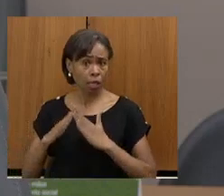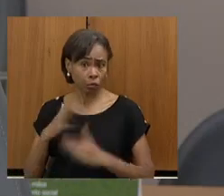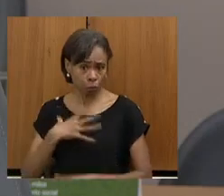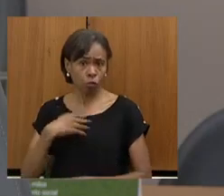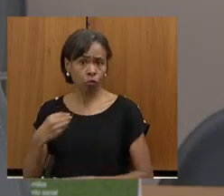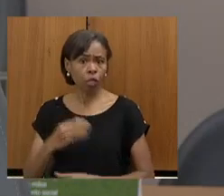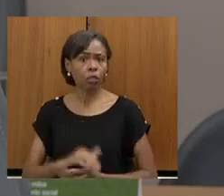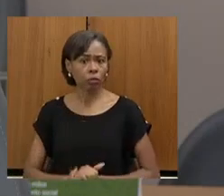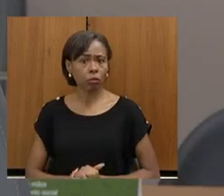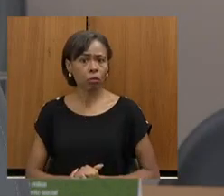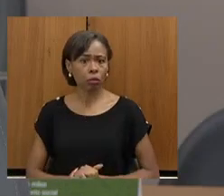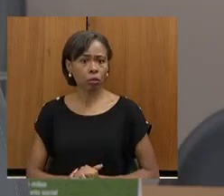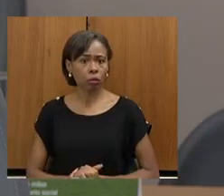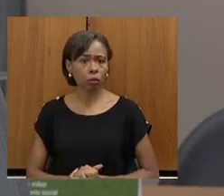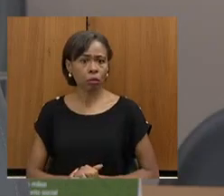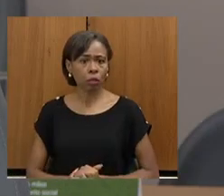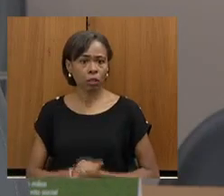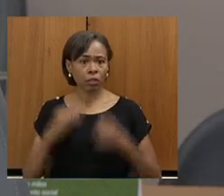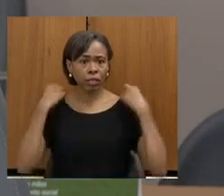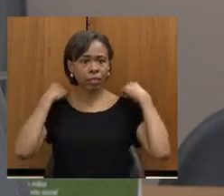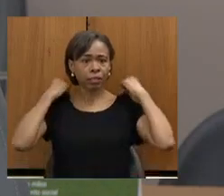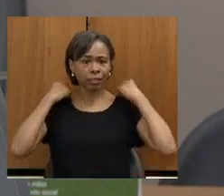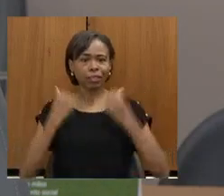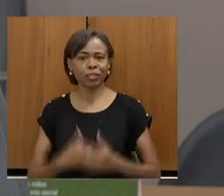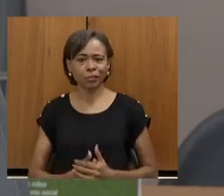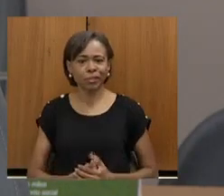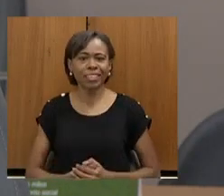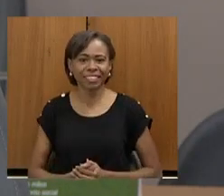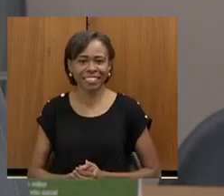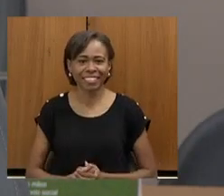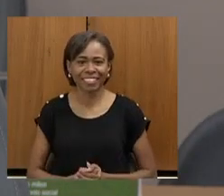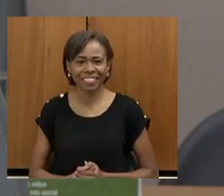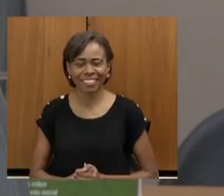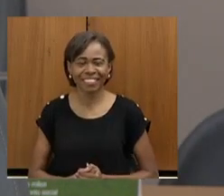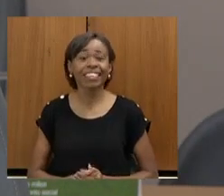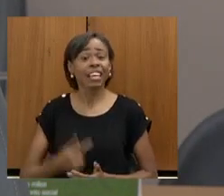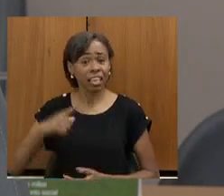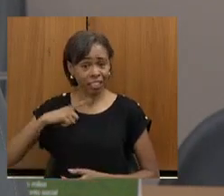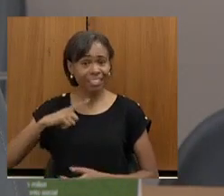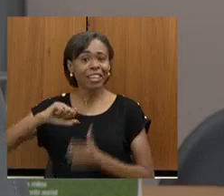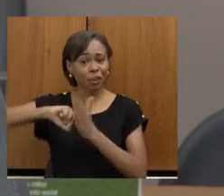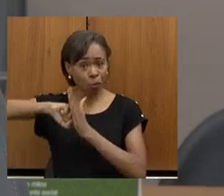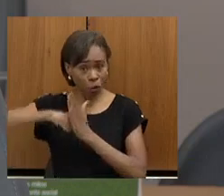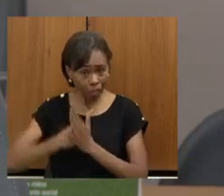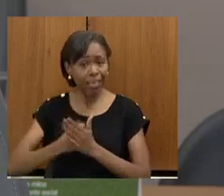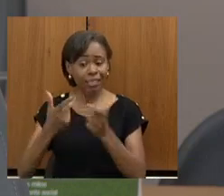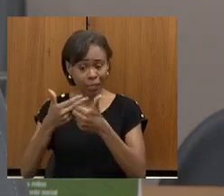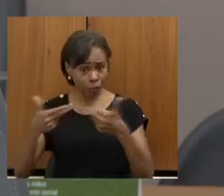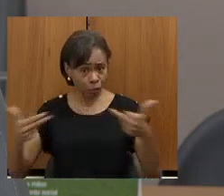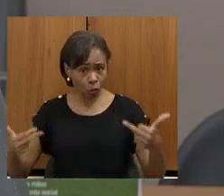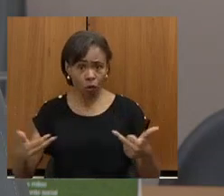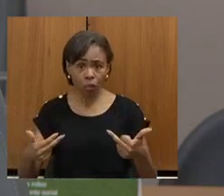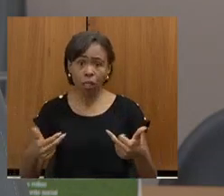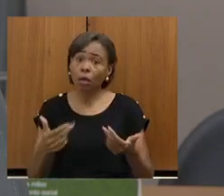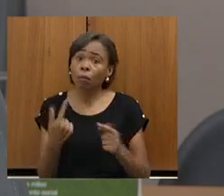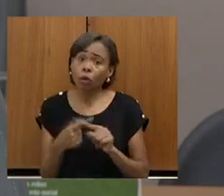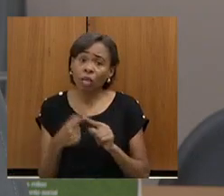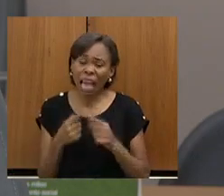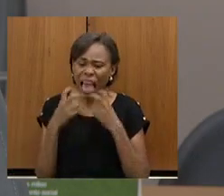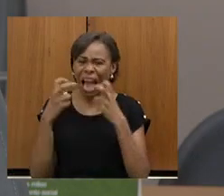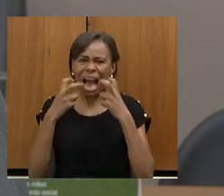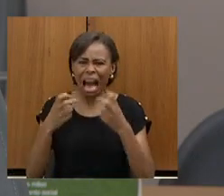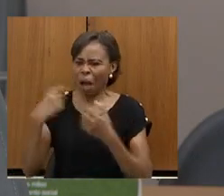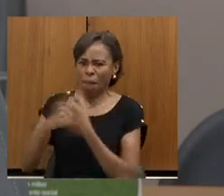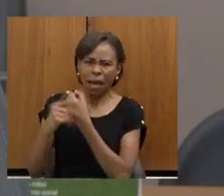Estão lá em casa. Eles me respeitam, porque hoje em dia é assim que as crianças respeitam a gente, bloqueando essas coisas. Não adianta bater, não adianta gritar, não